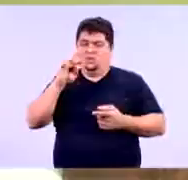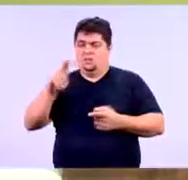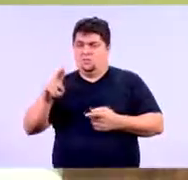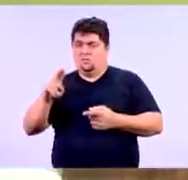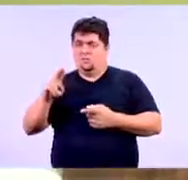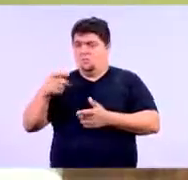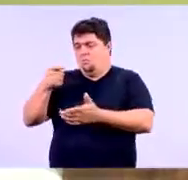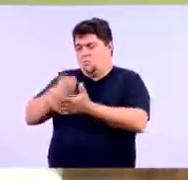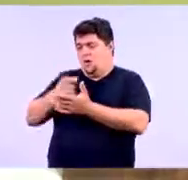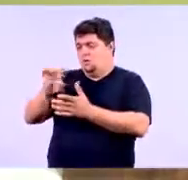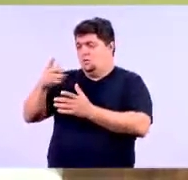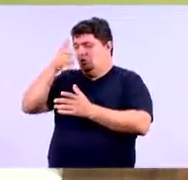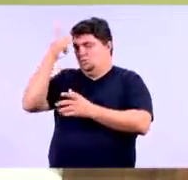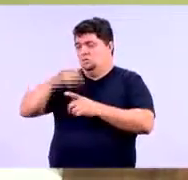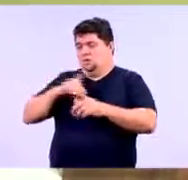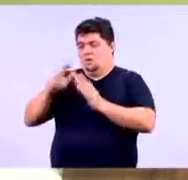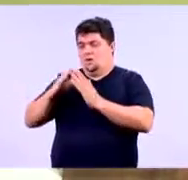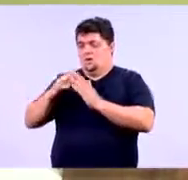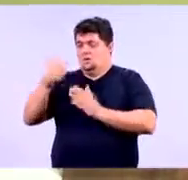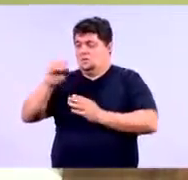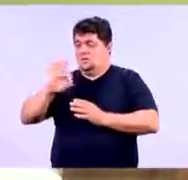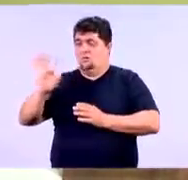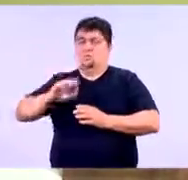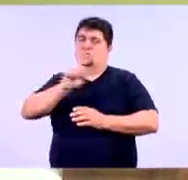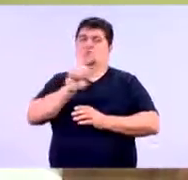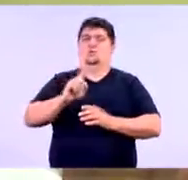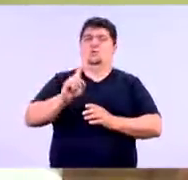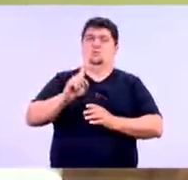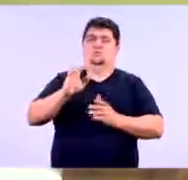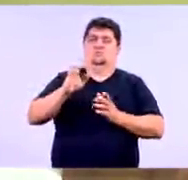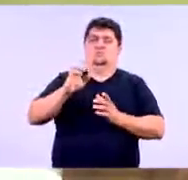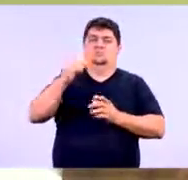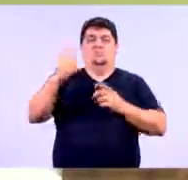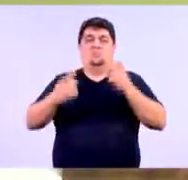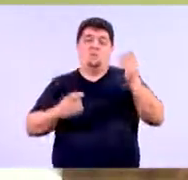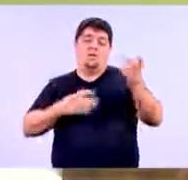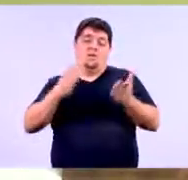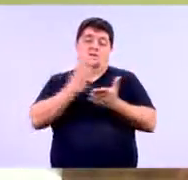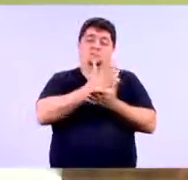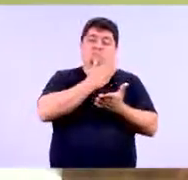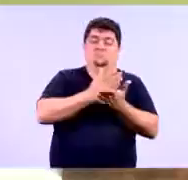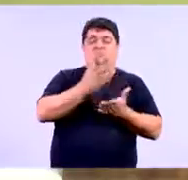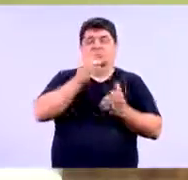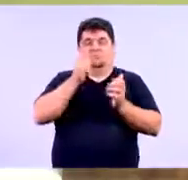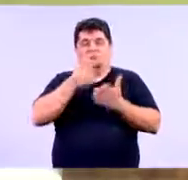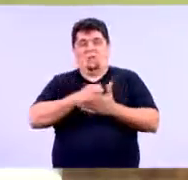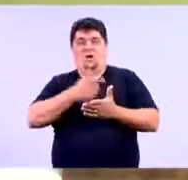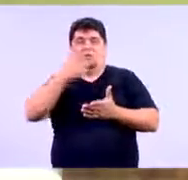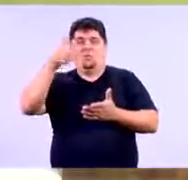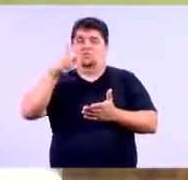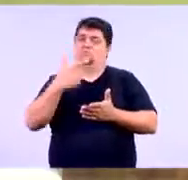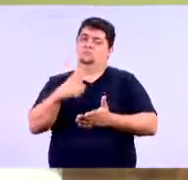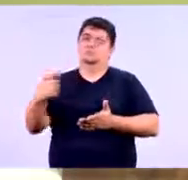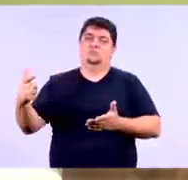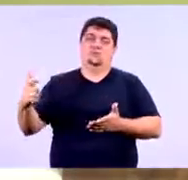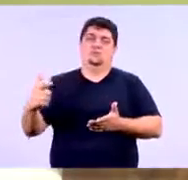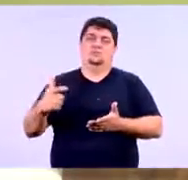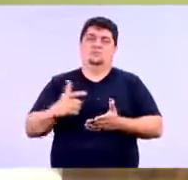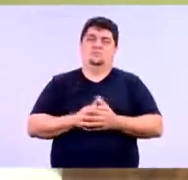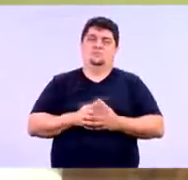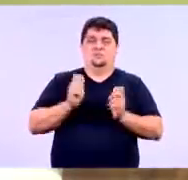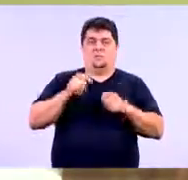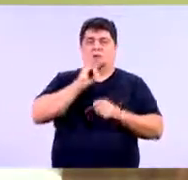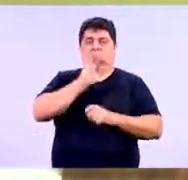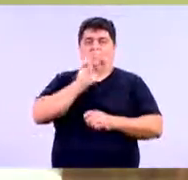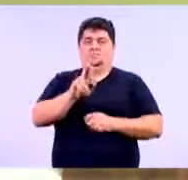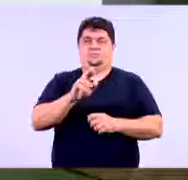é 100% dos contribuintes que pagam, porque depende do tributo, que aí a gente pode responder. Esses pagam, esses não